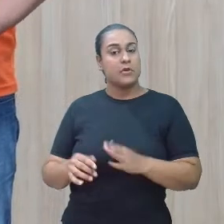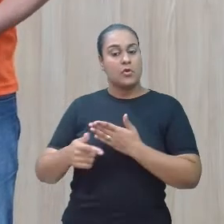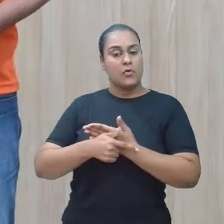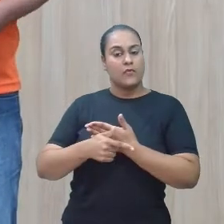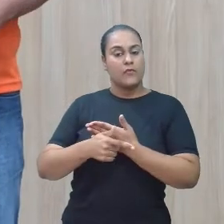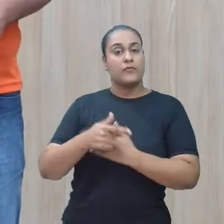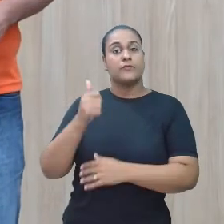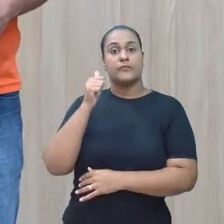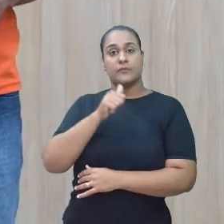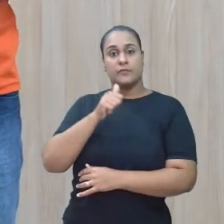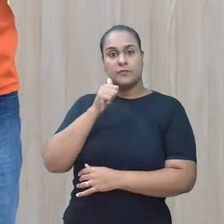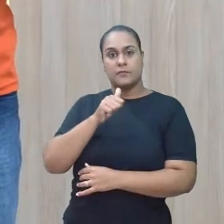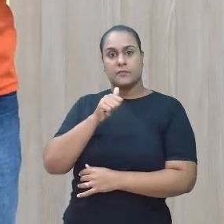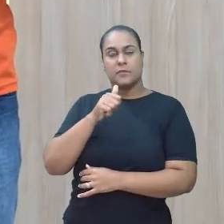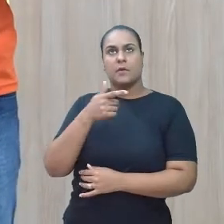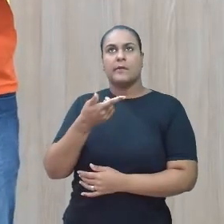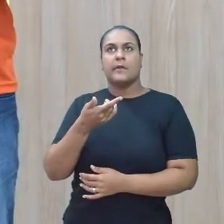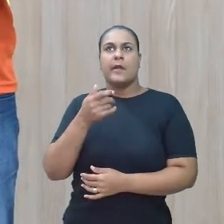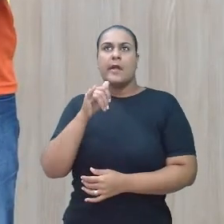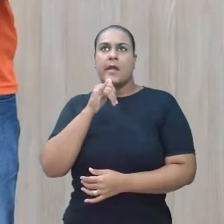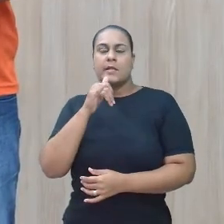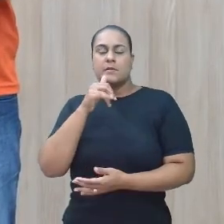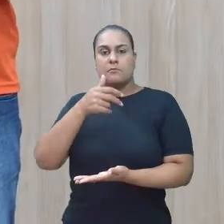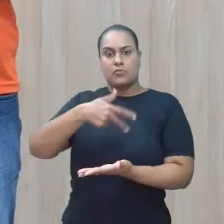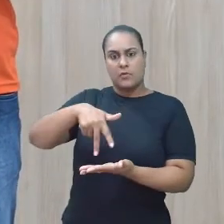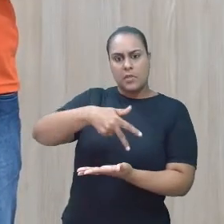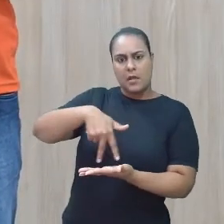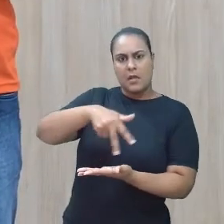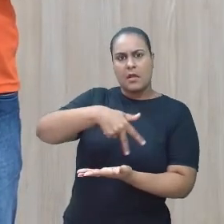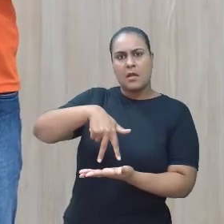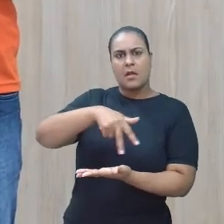mulher, por exemplo, quando a gente fala de dança, tá certo?